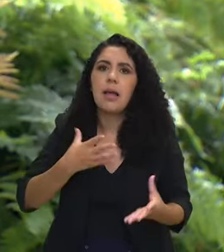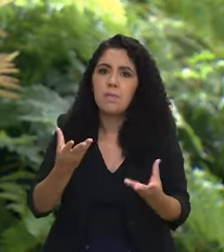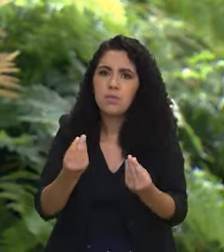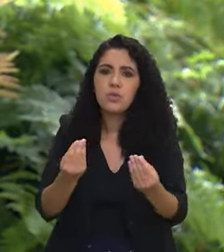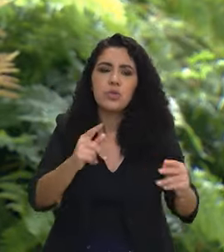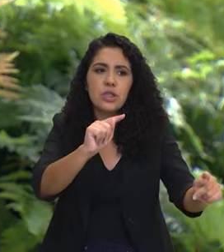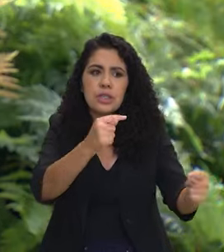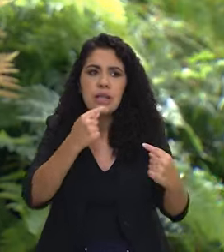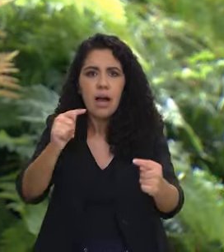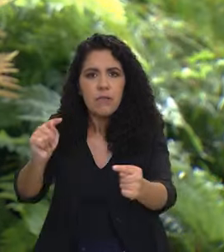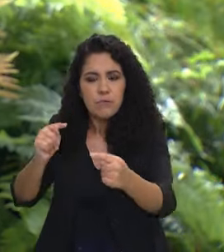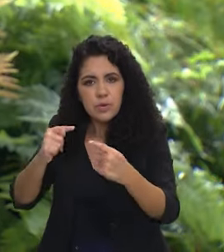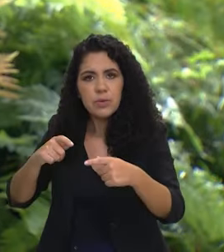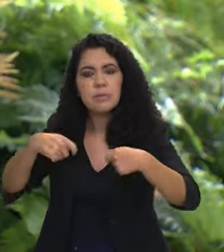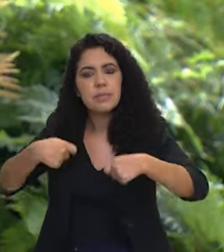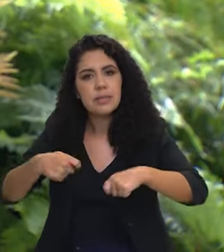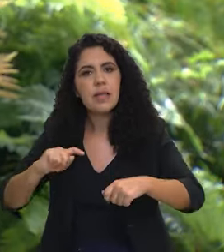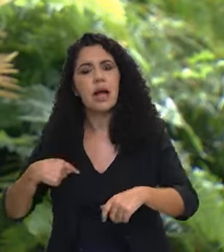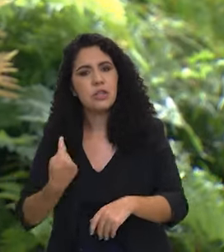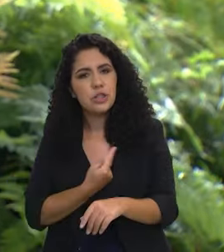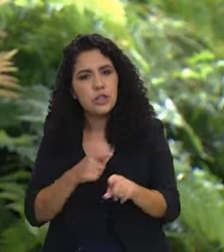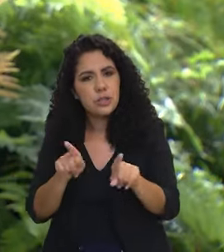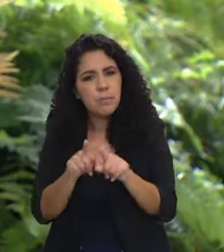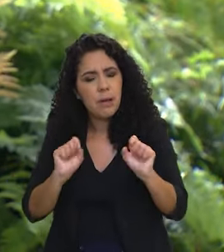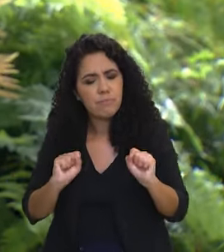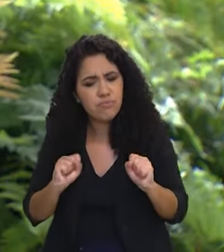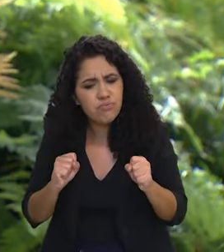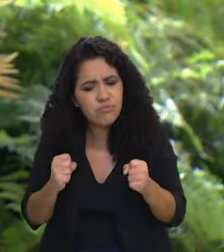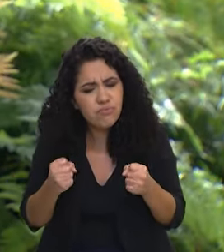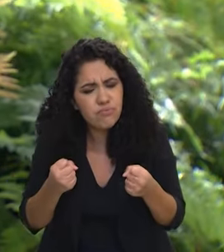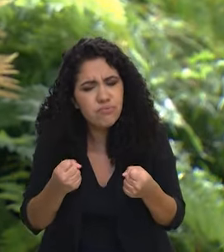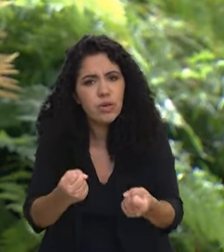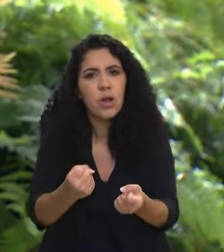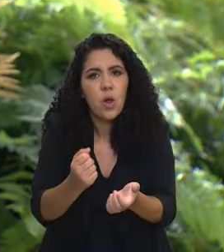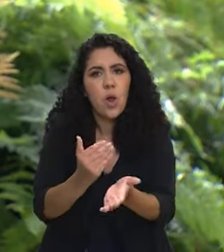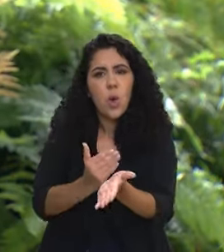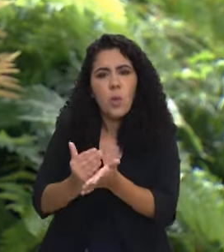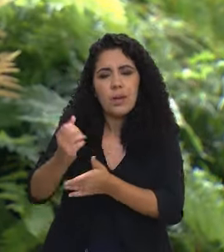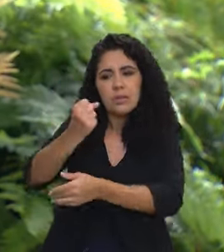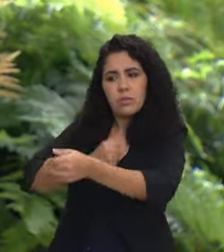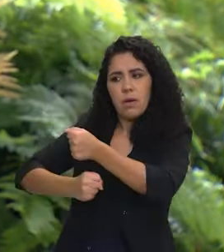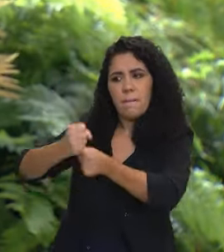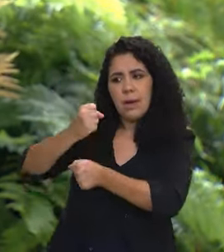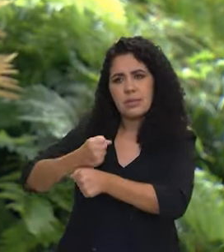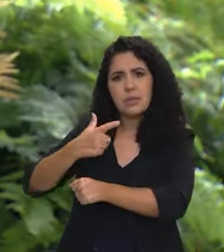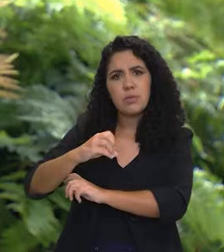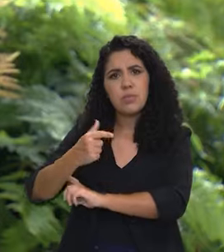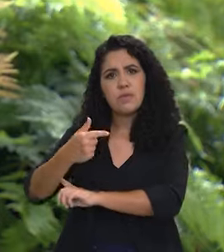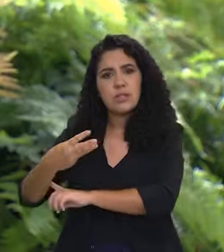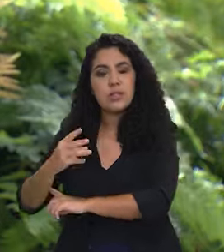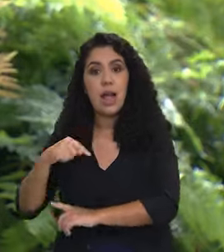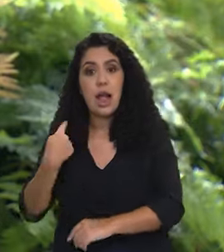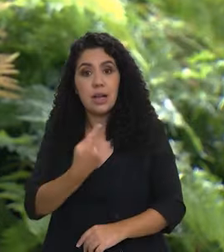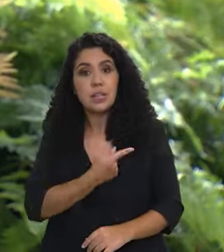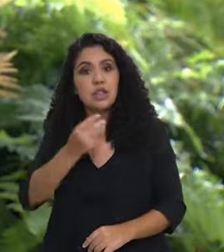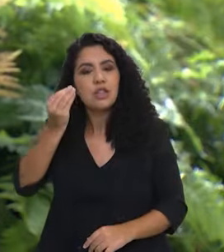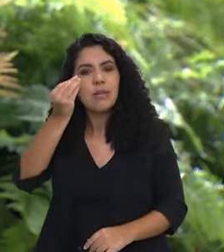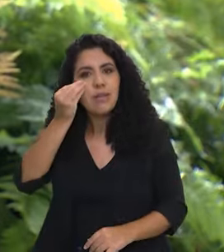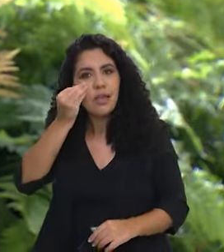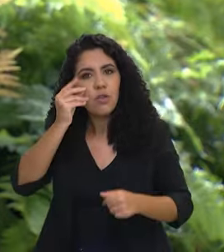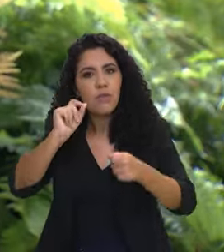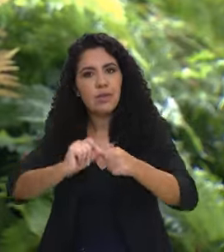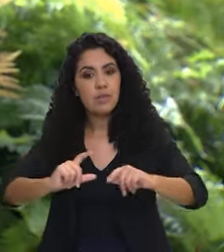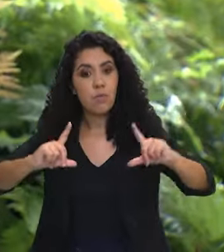em primeiro lugar, e a gente vem já se dedicando a isso desde o início do ano passado, tentando fazer uma fotografia exata